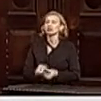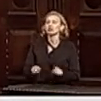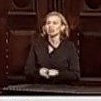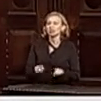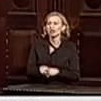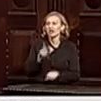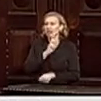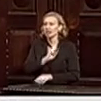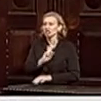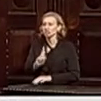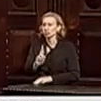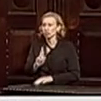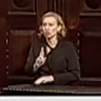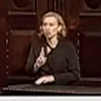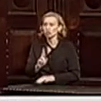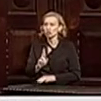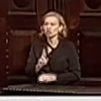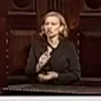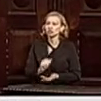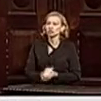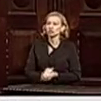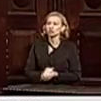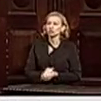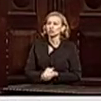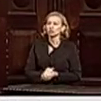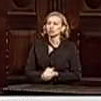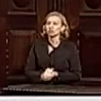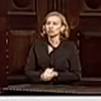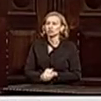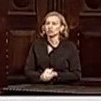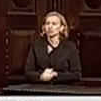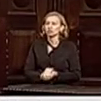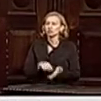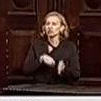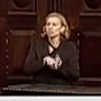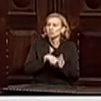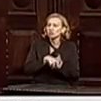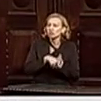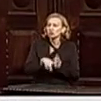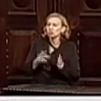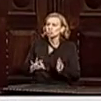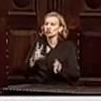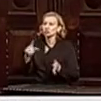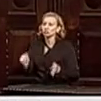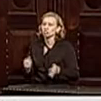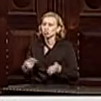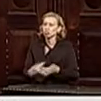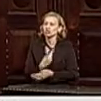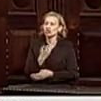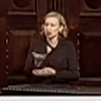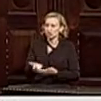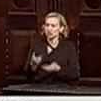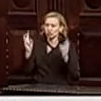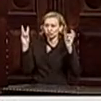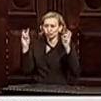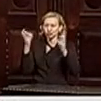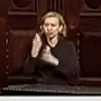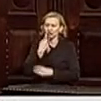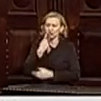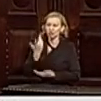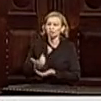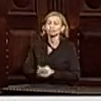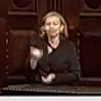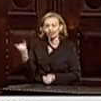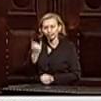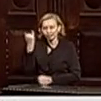resposta do inquérito ou da sindicância que foi instalada por essa presidência com relação a esse tema. Acho importante